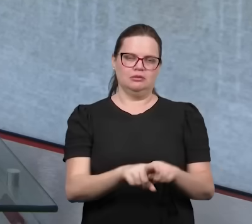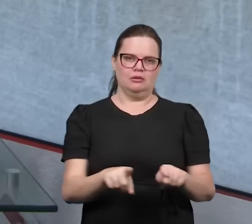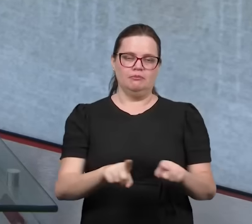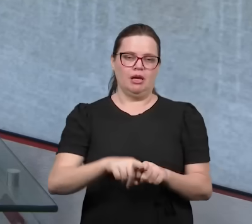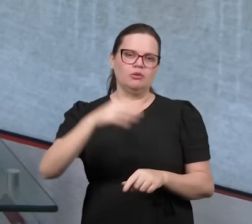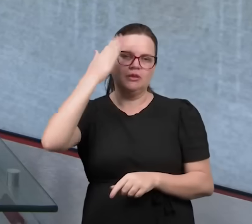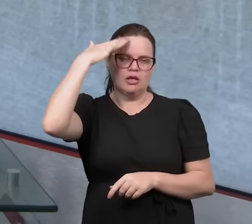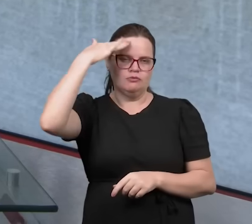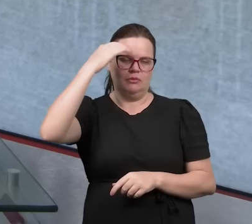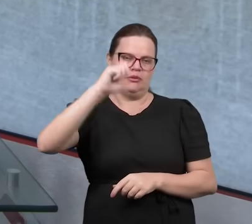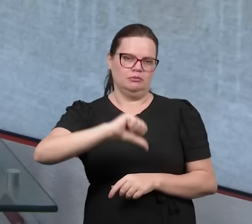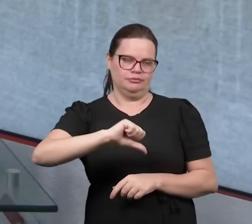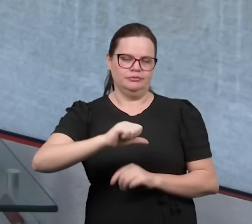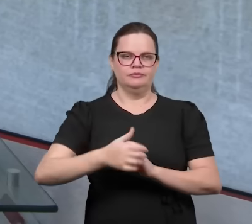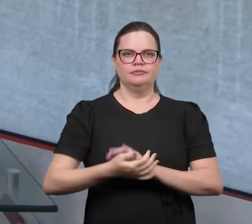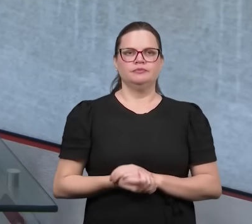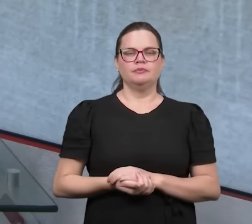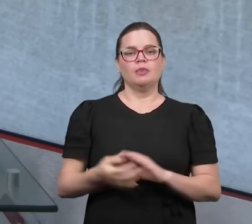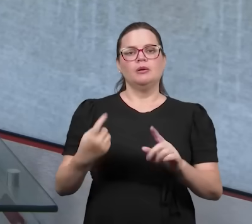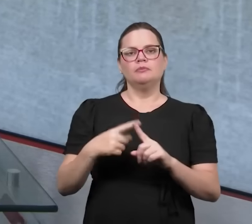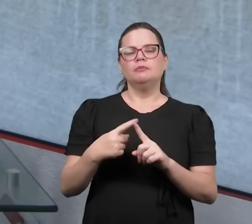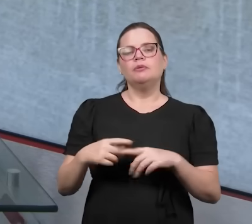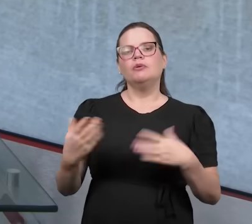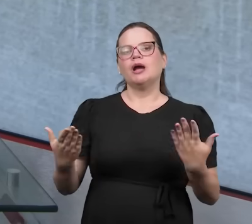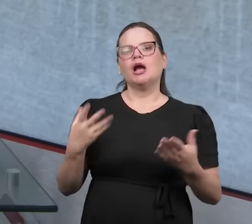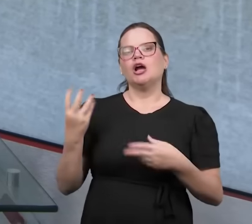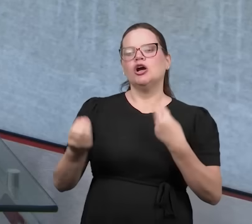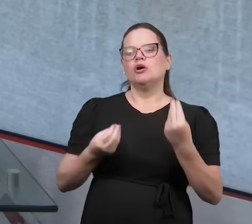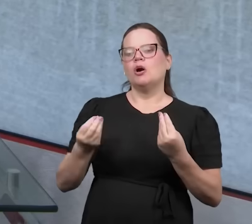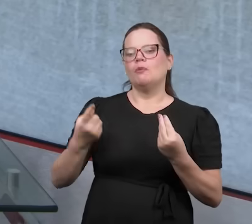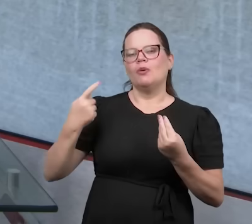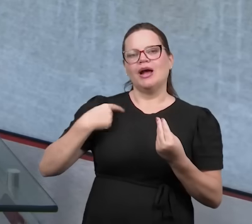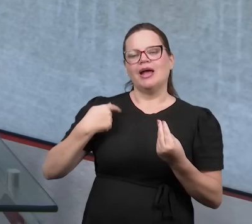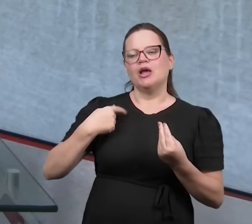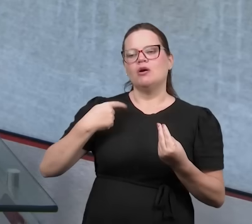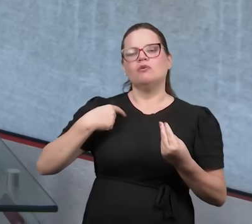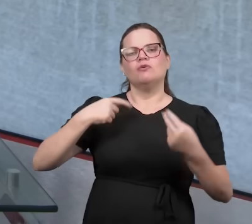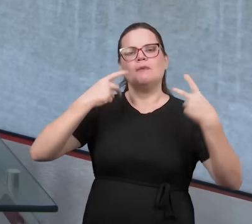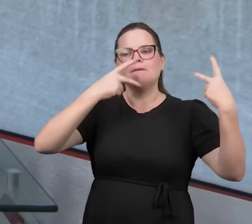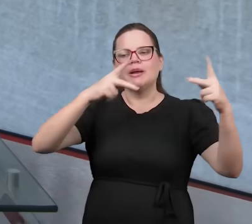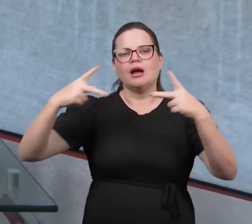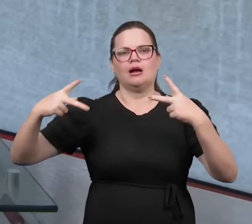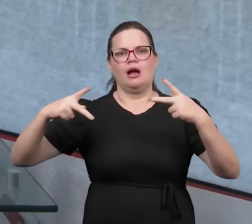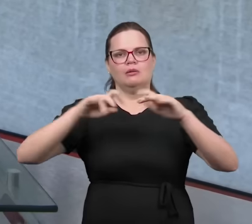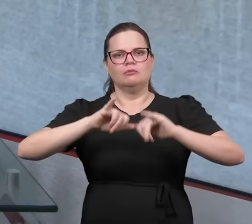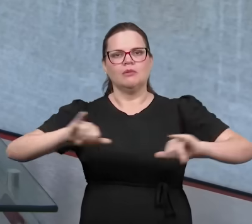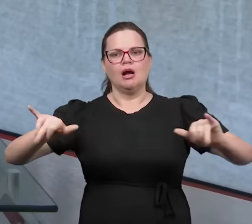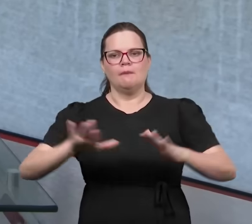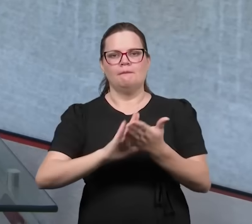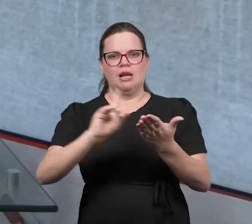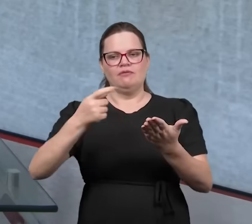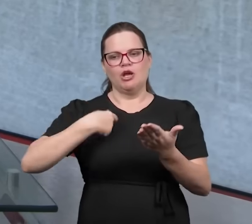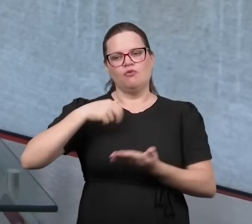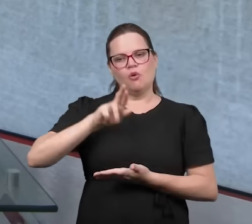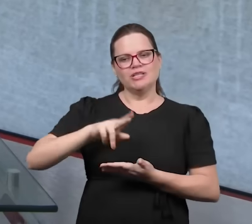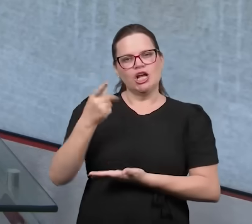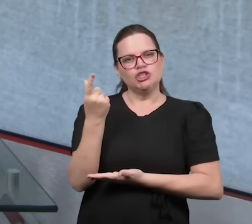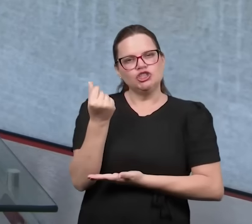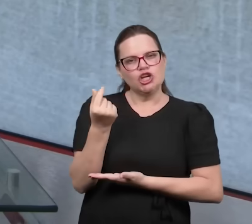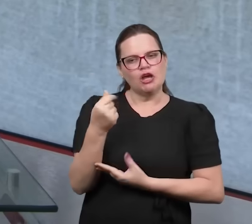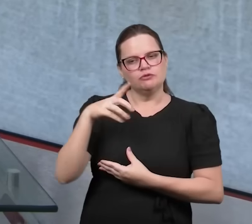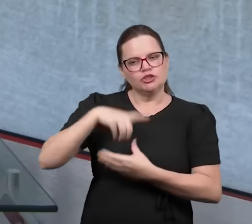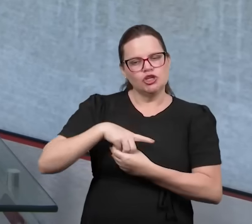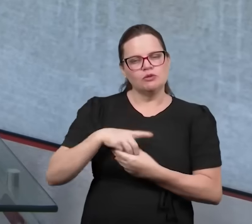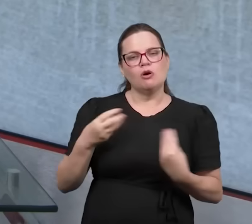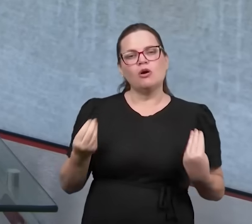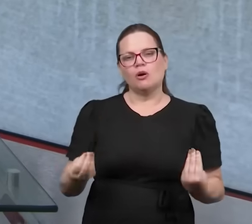expansão do reino de Deus na terra, ou seja, da pregação do Evangelho. Há também interpretações da doutrina bíblica sobre